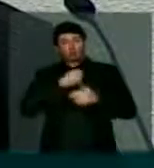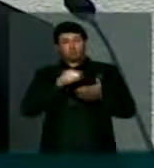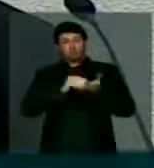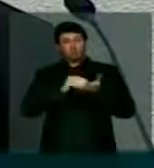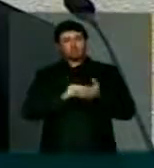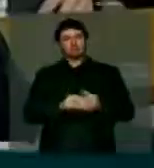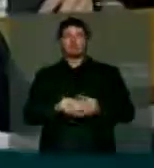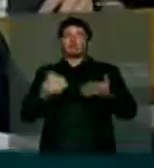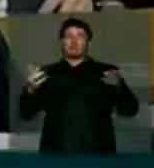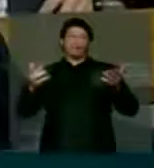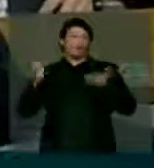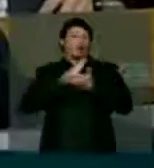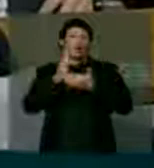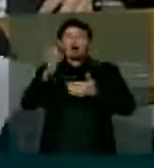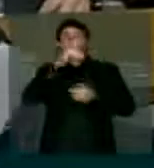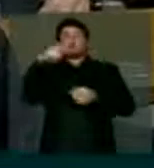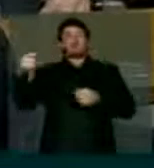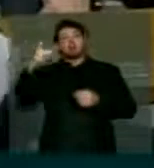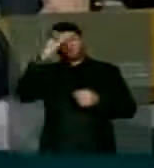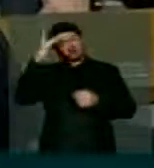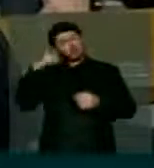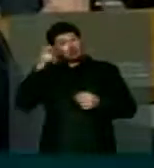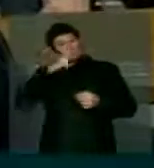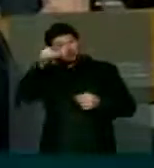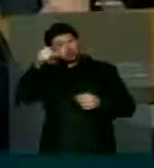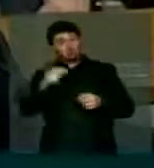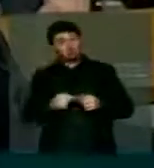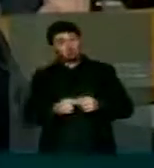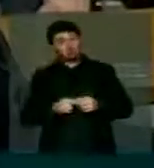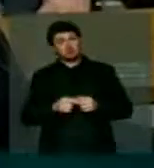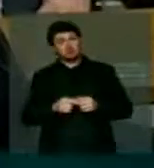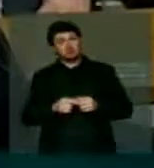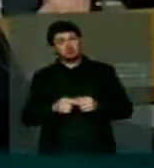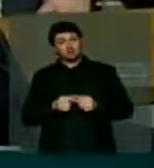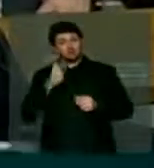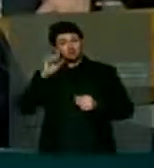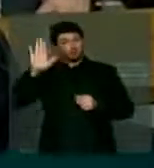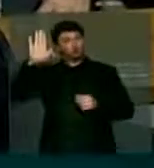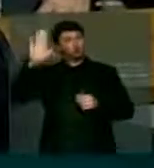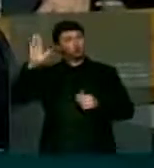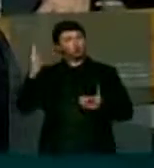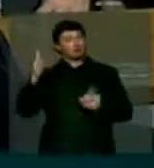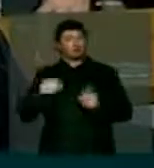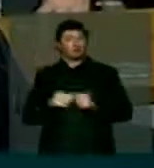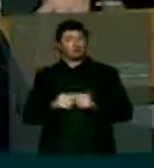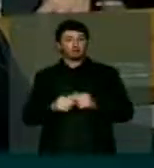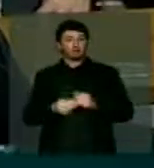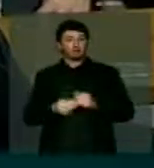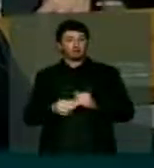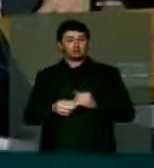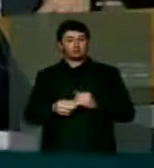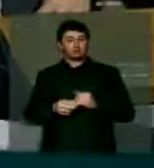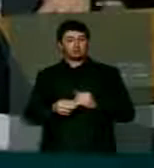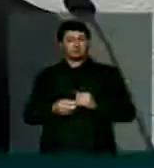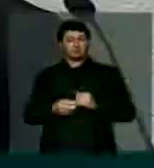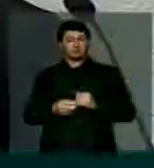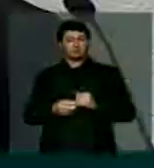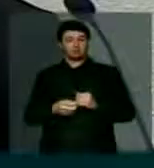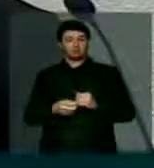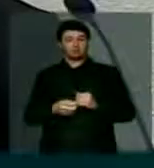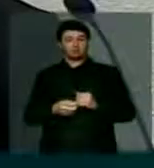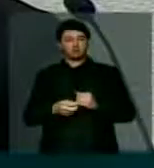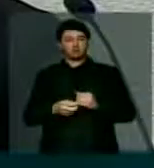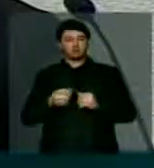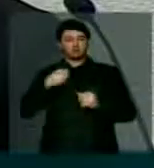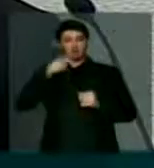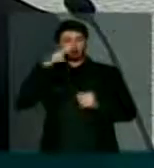é, então veja, alguém está mentindo aí, tem que ter que ver a questão do juramento, que é uma fórmula aqui que mas eu não vejo formal. Eu